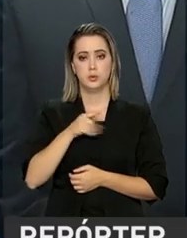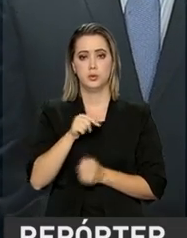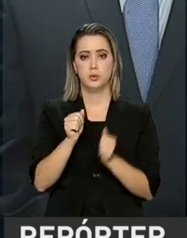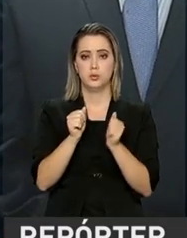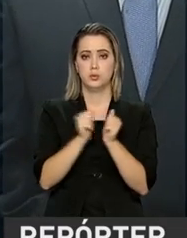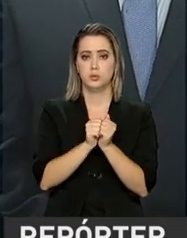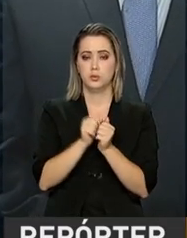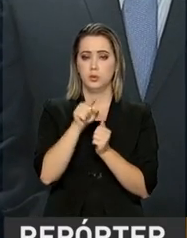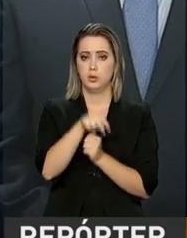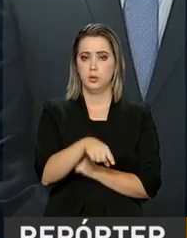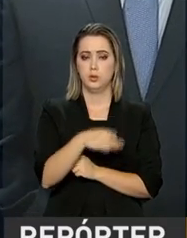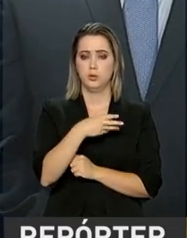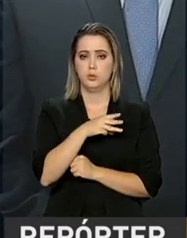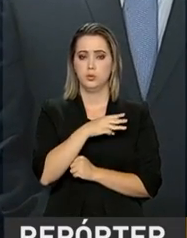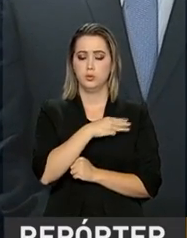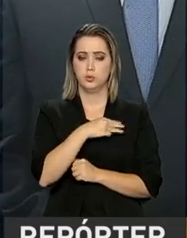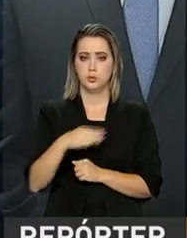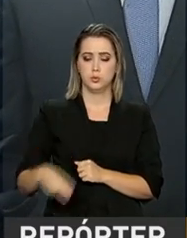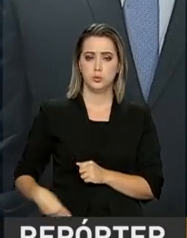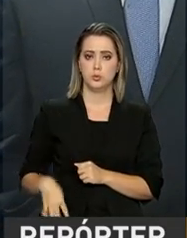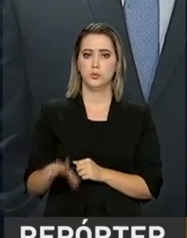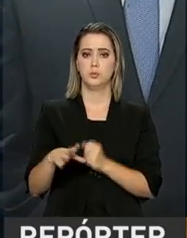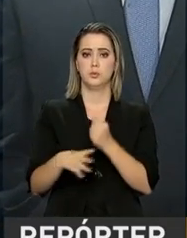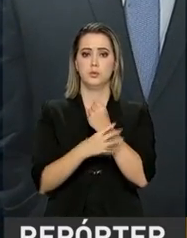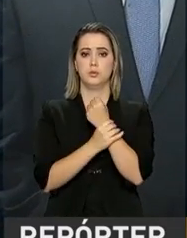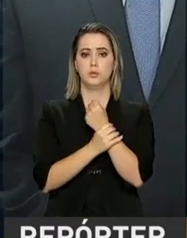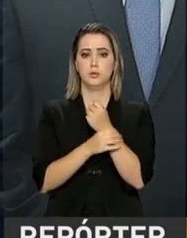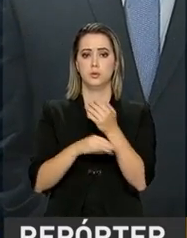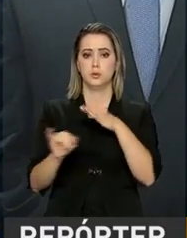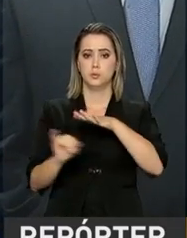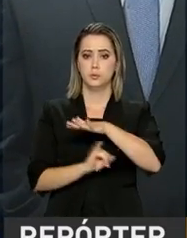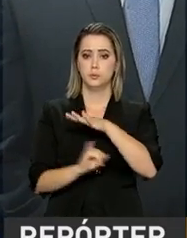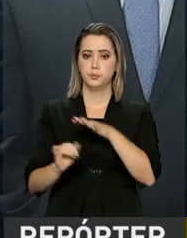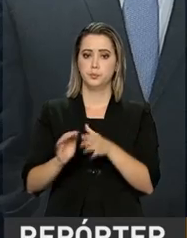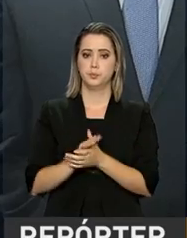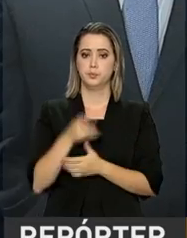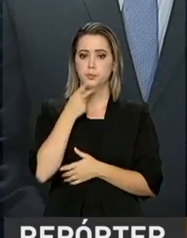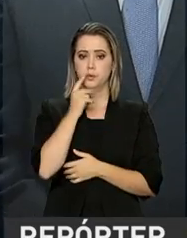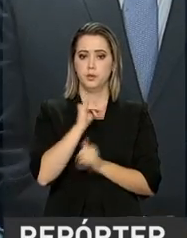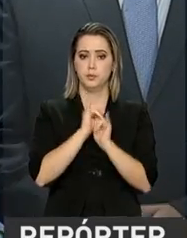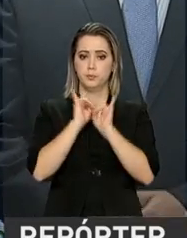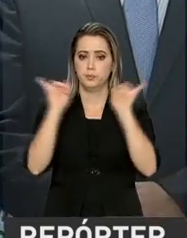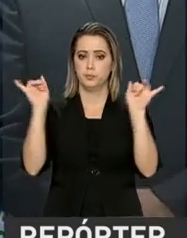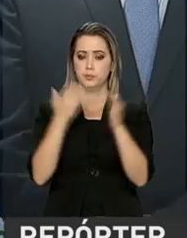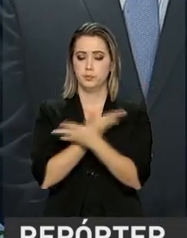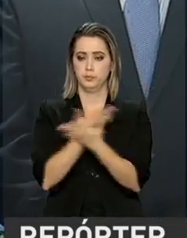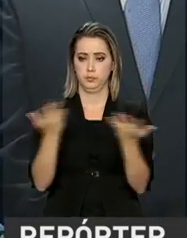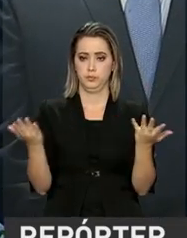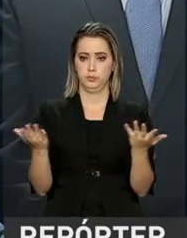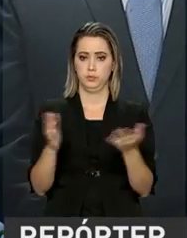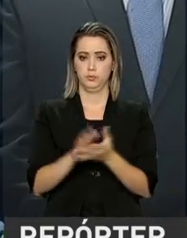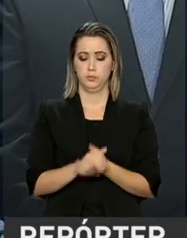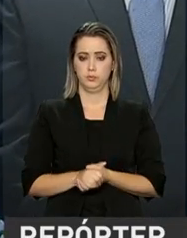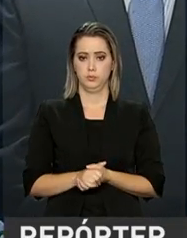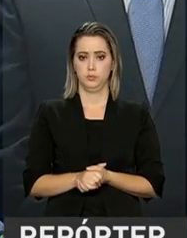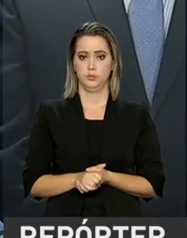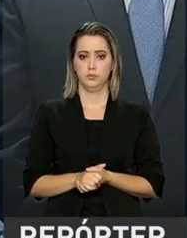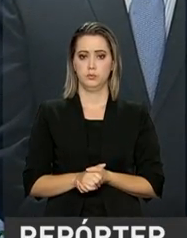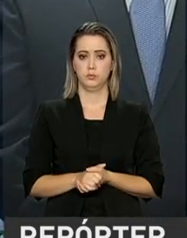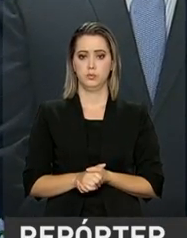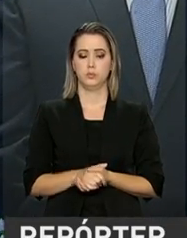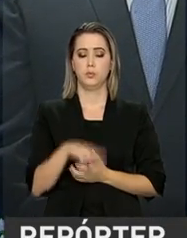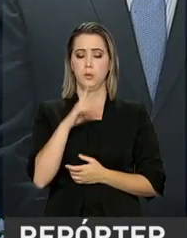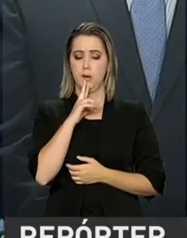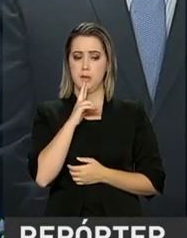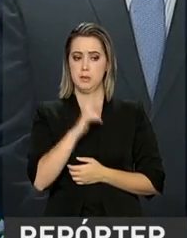gabinete de segurança institucional de comunicar aos Senhores o seguinte atendendo a